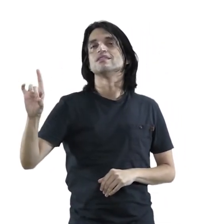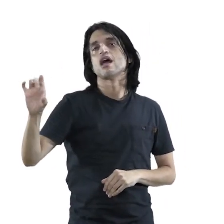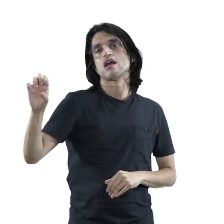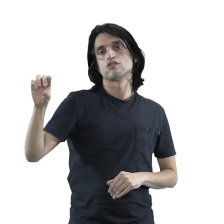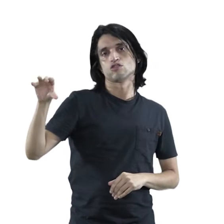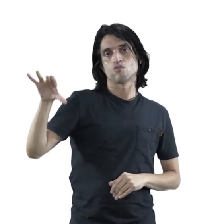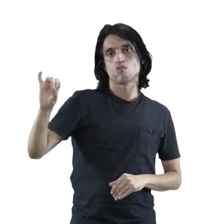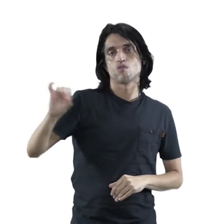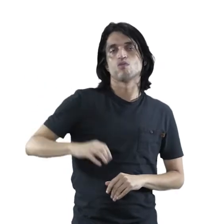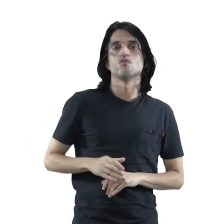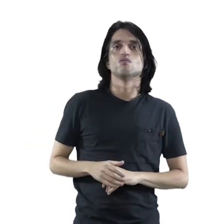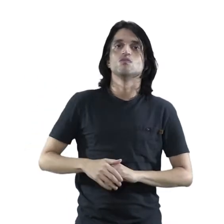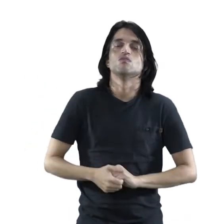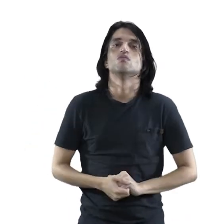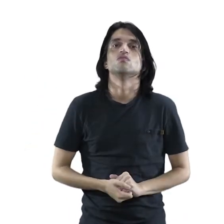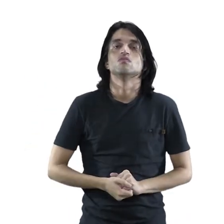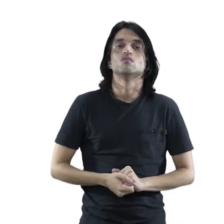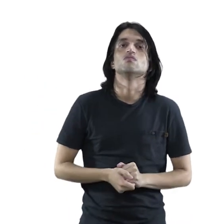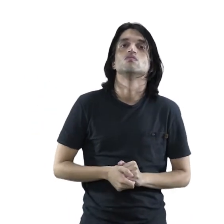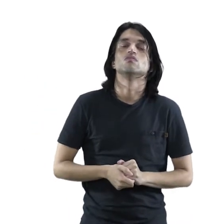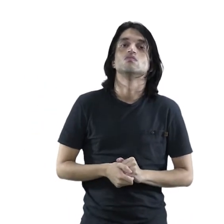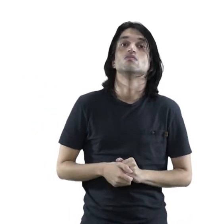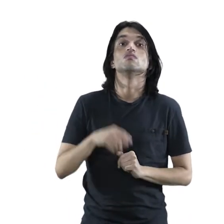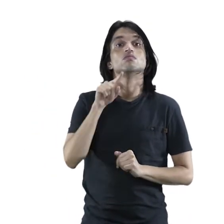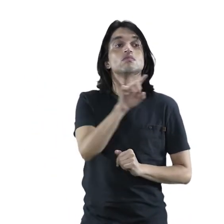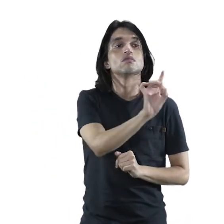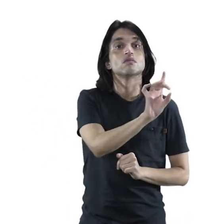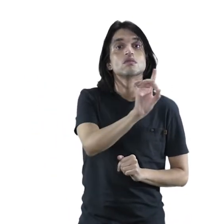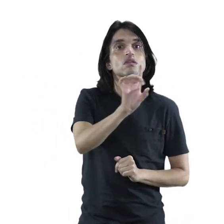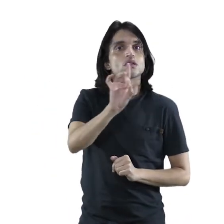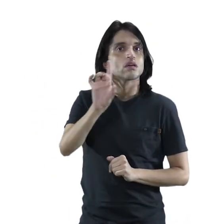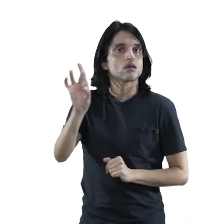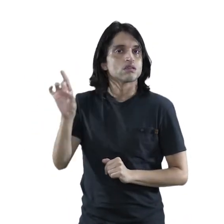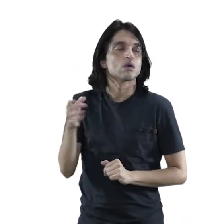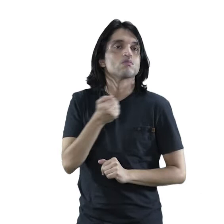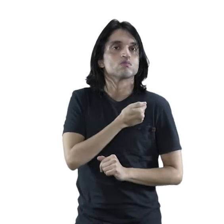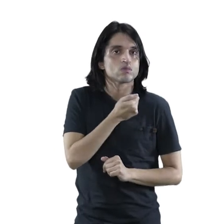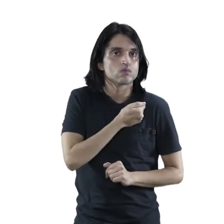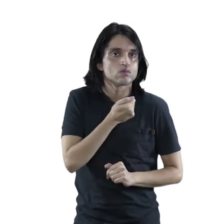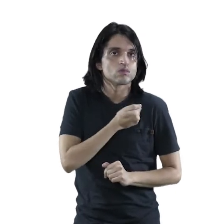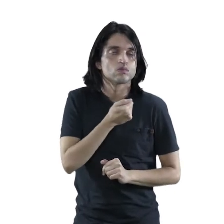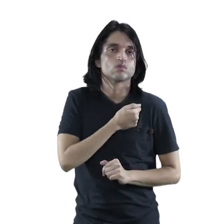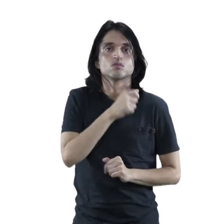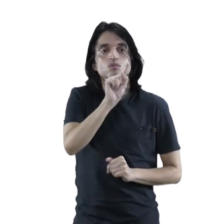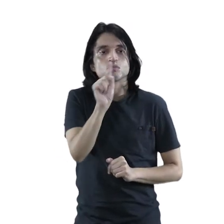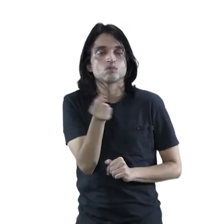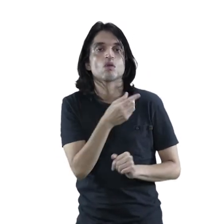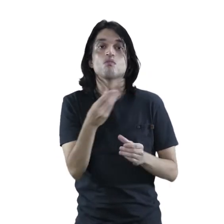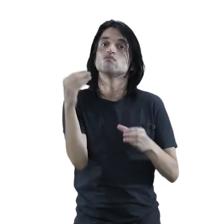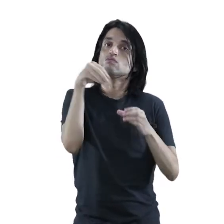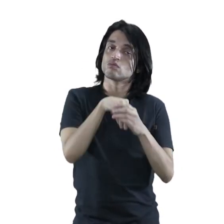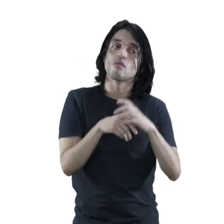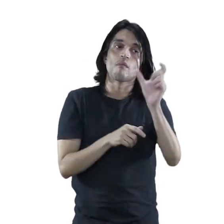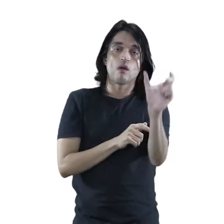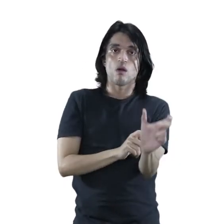e 1 décimo de milésimos. Leitura dos números decimais. Cada algarismo da parte inteira ou